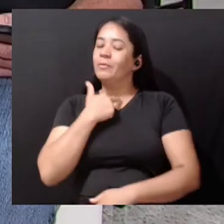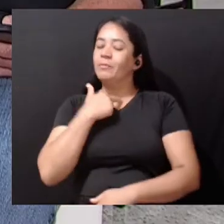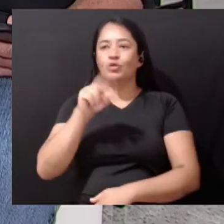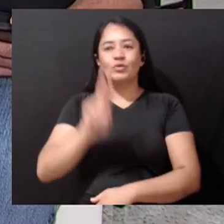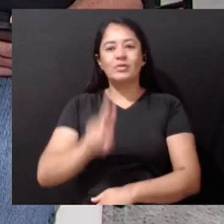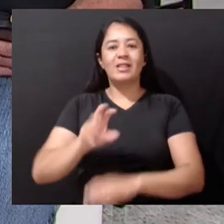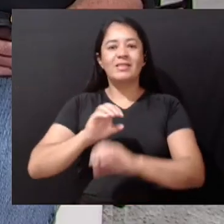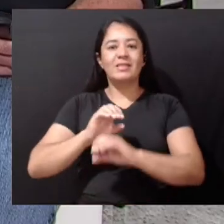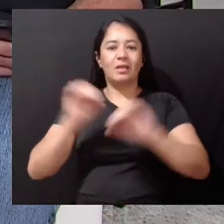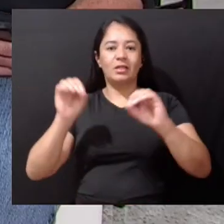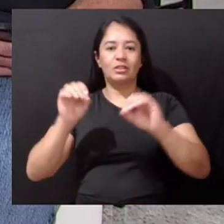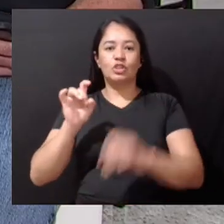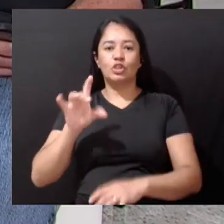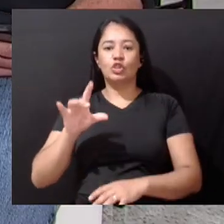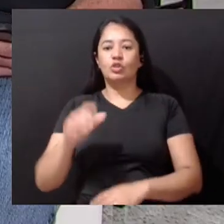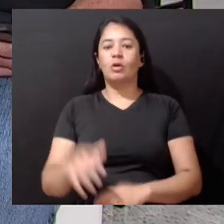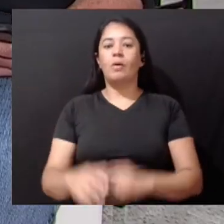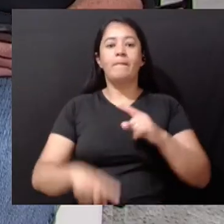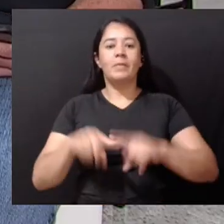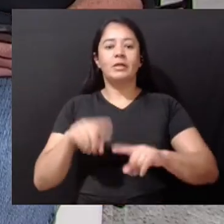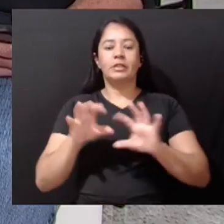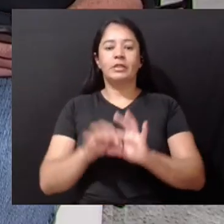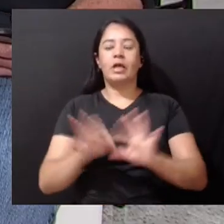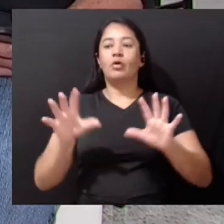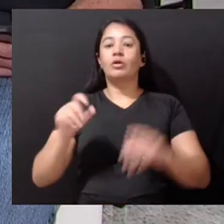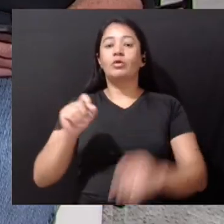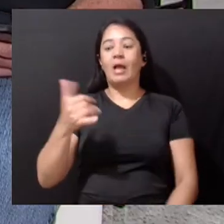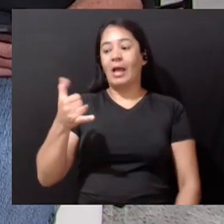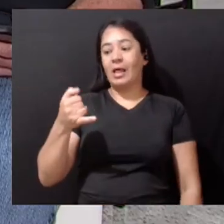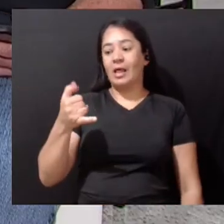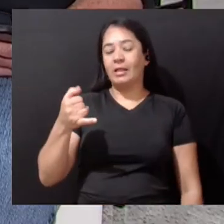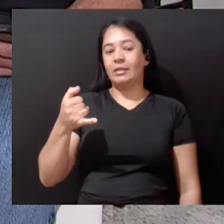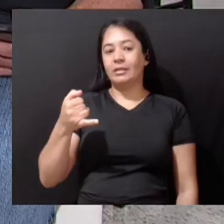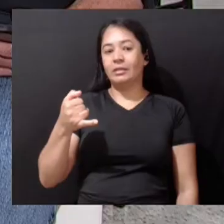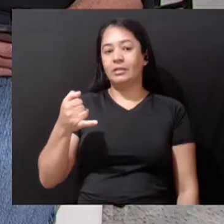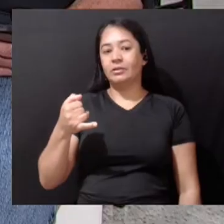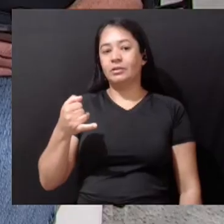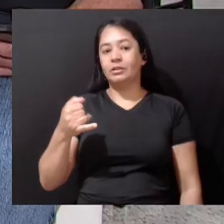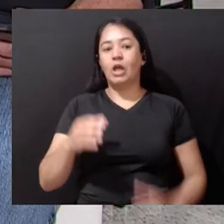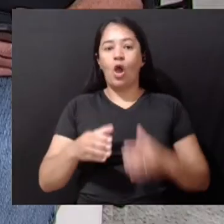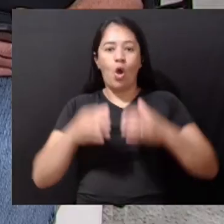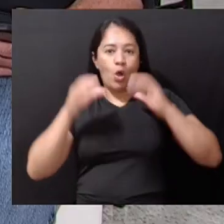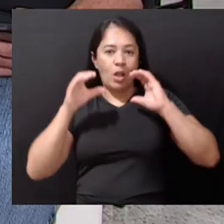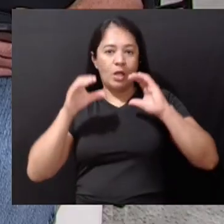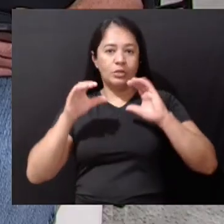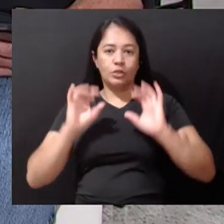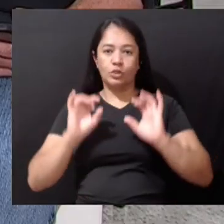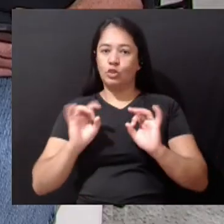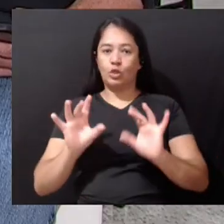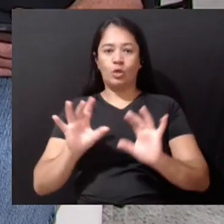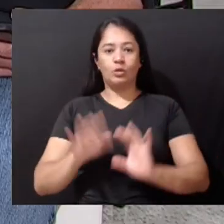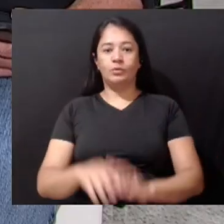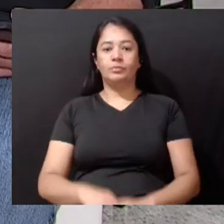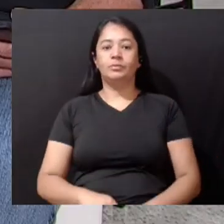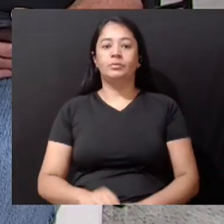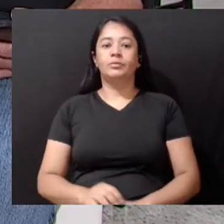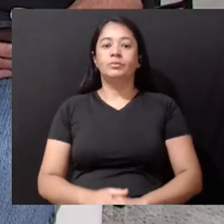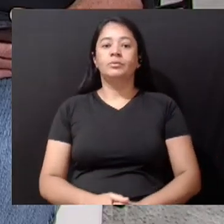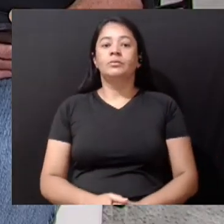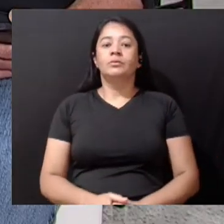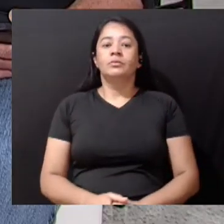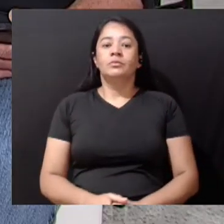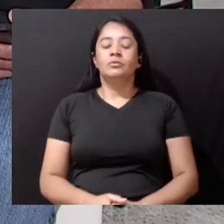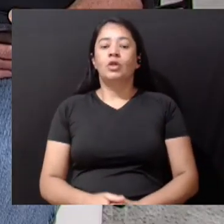material permitido, que é a caneta e o lanche que ele vai levar em embalagem transparente. Só de resto fica